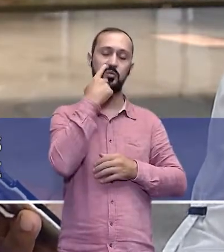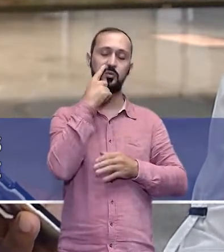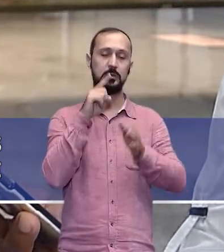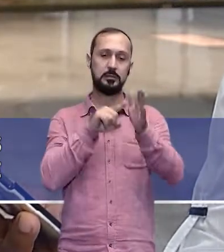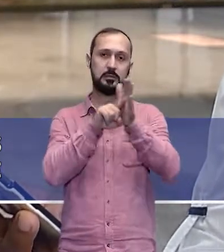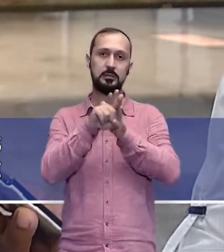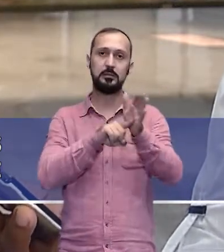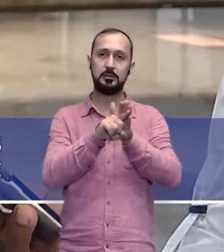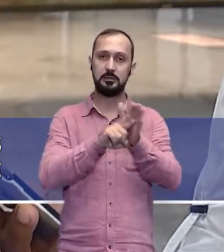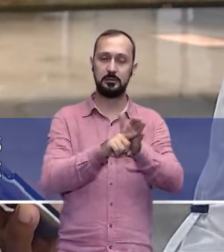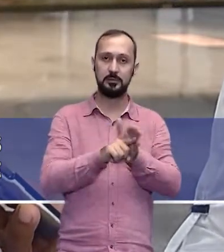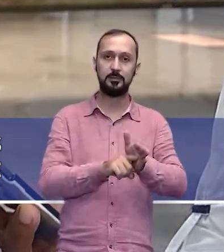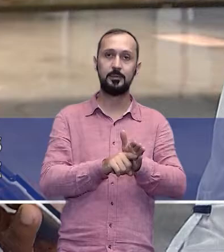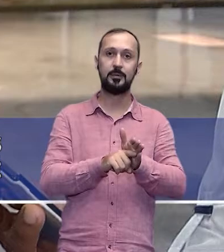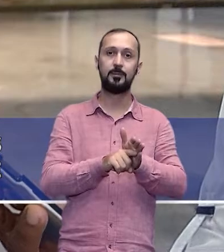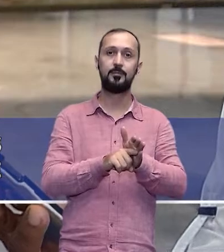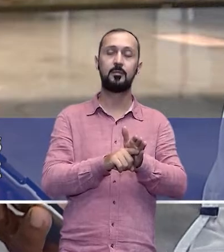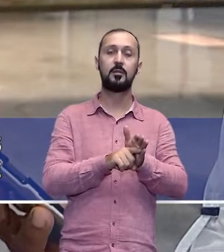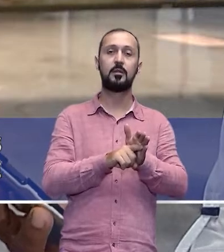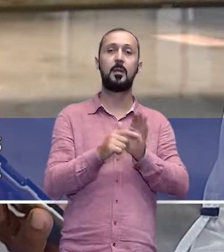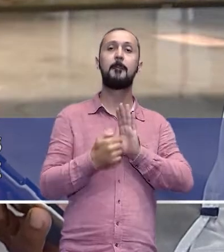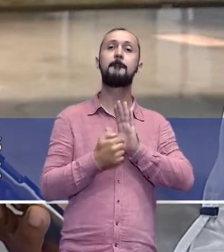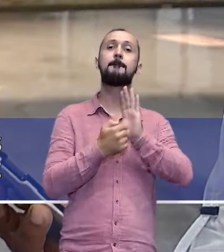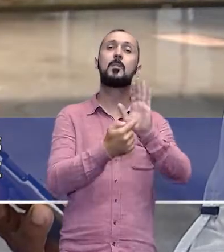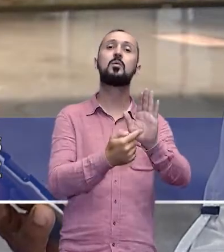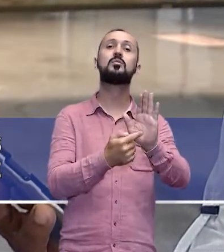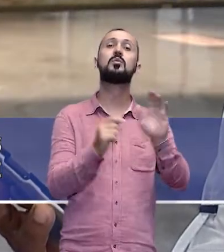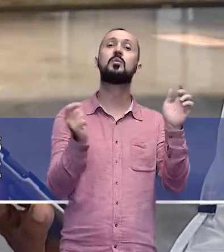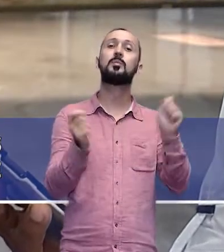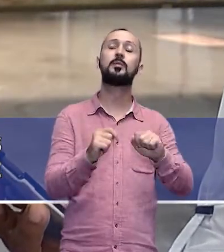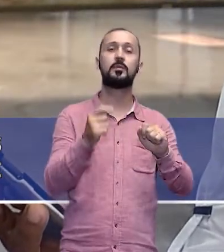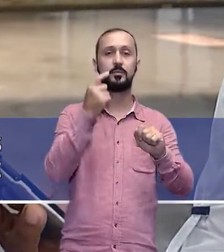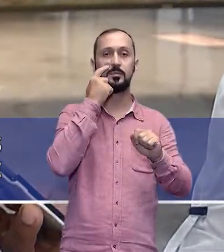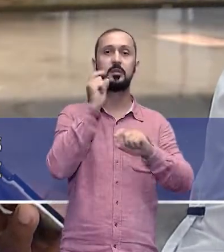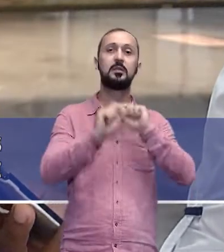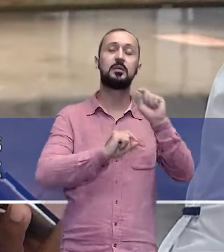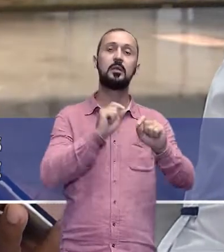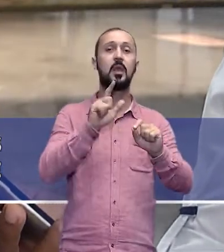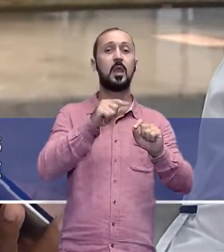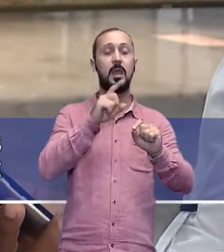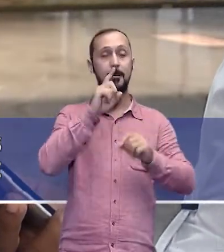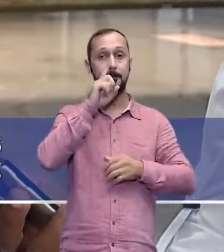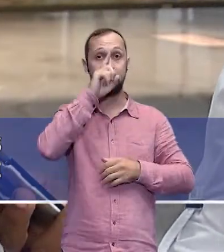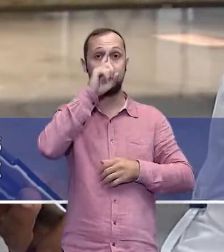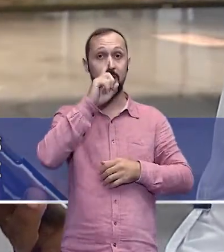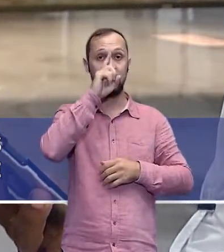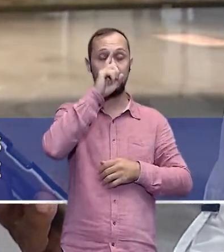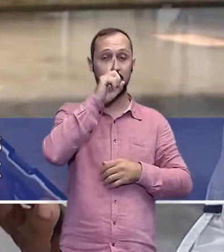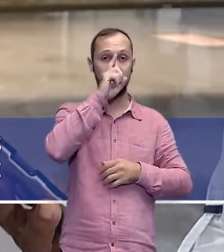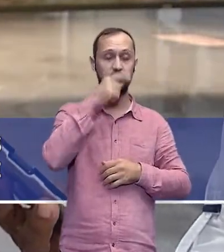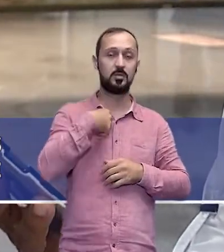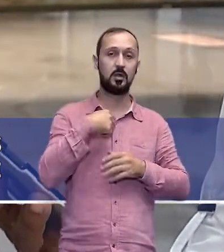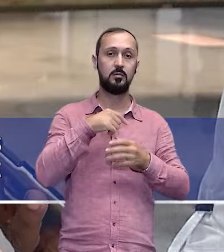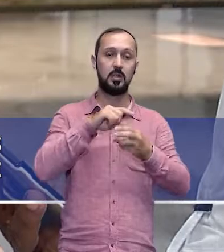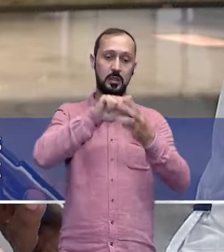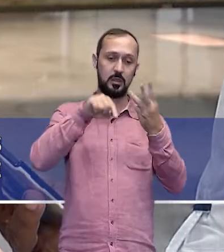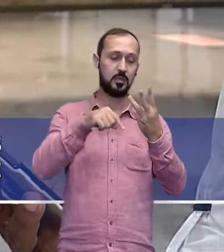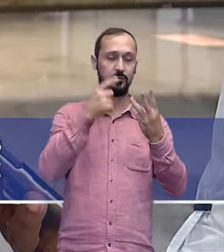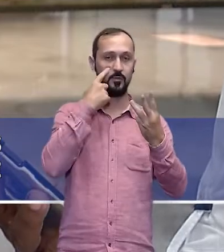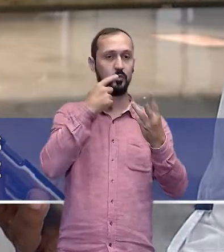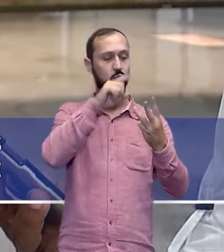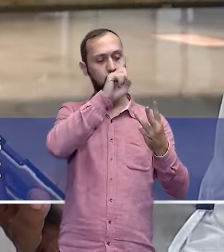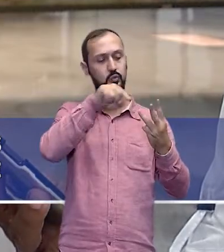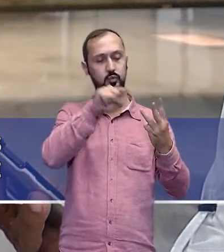novas amostras de casos que a gente pode catalogar como suspeitos. Já descartamos